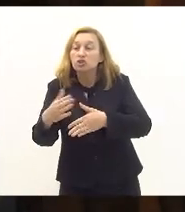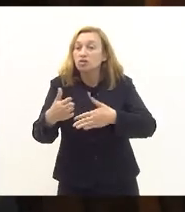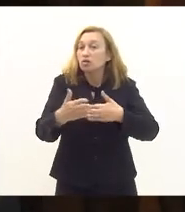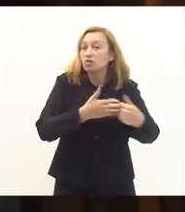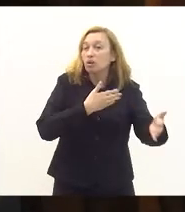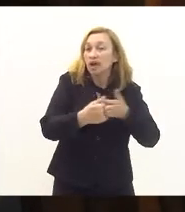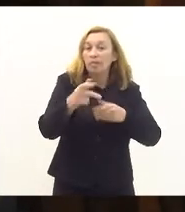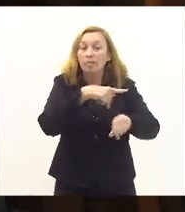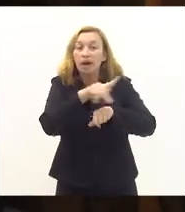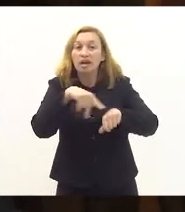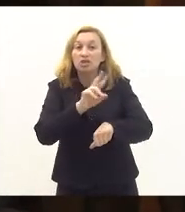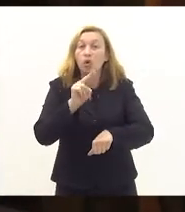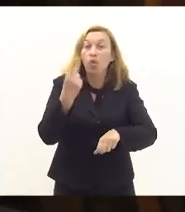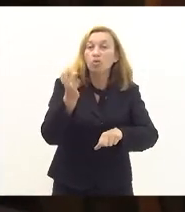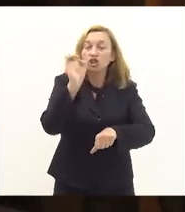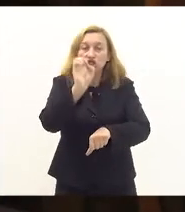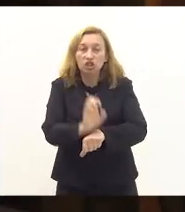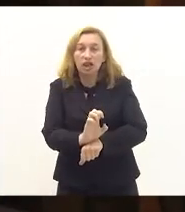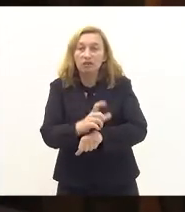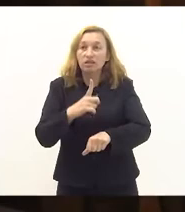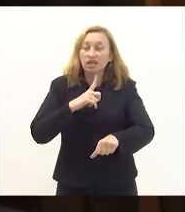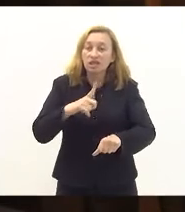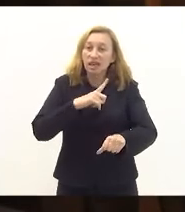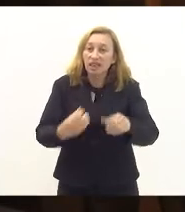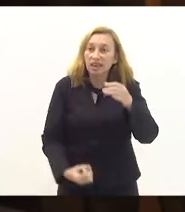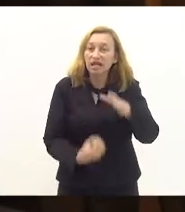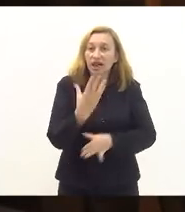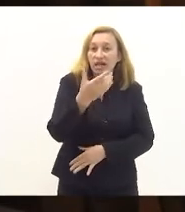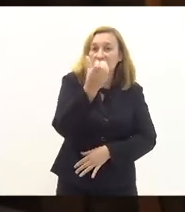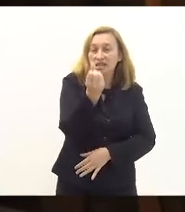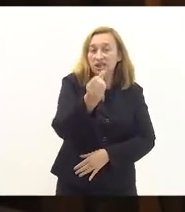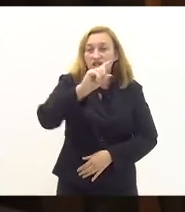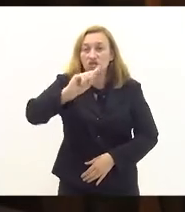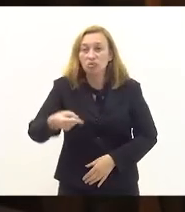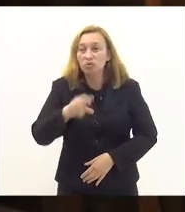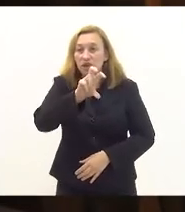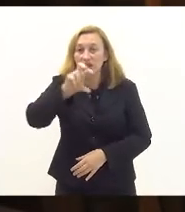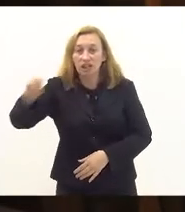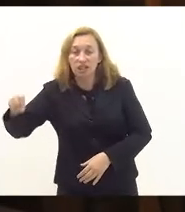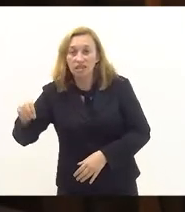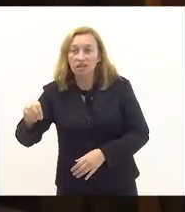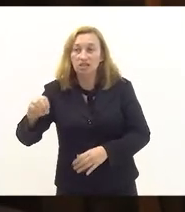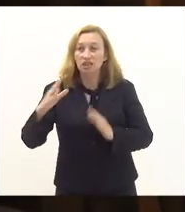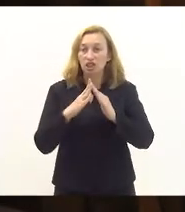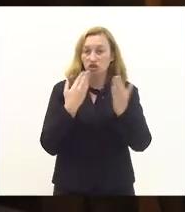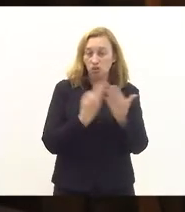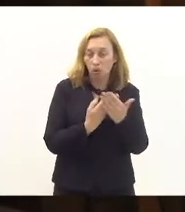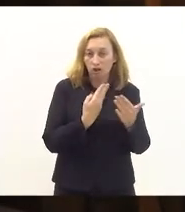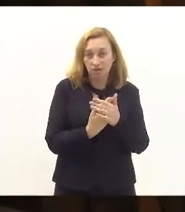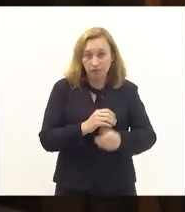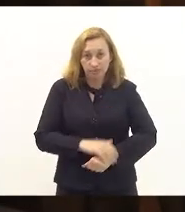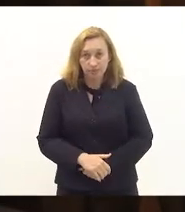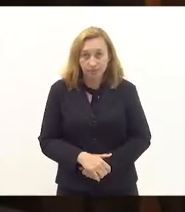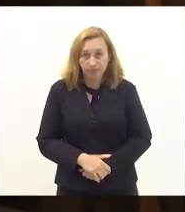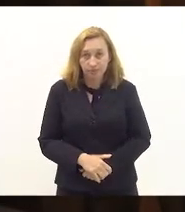estado que tenha construído 6.500 escolas.